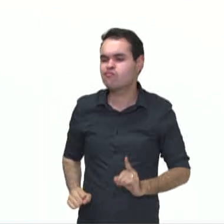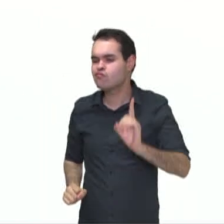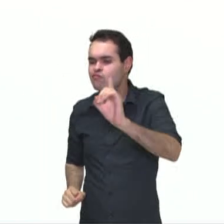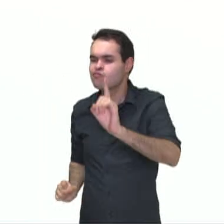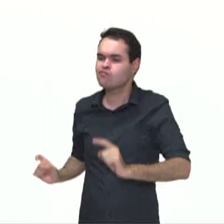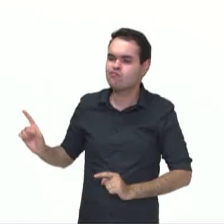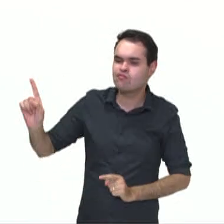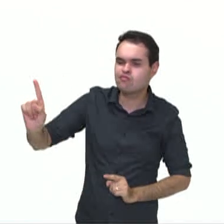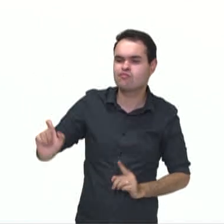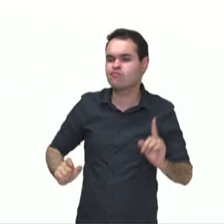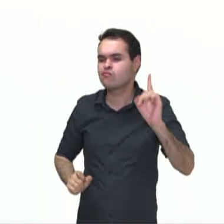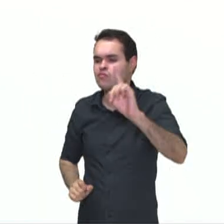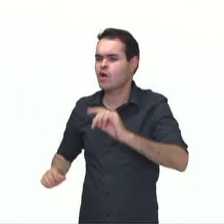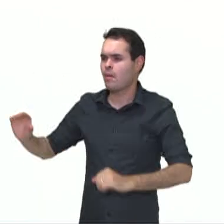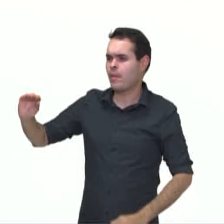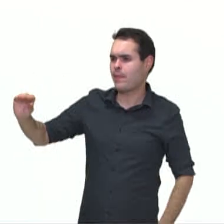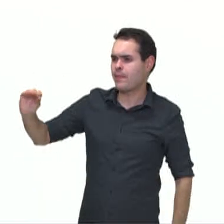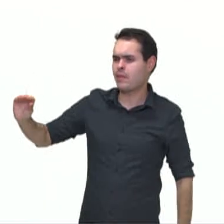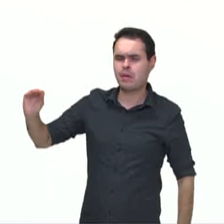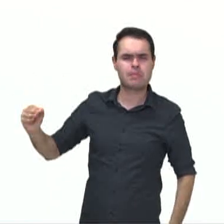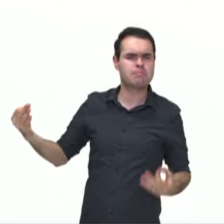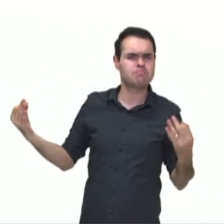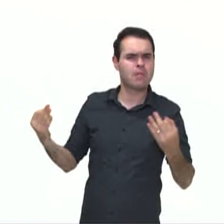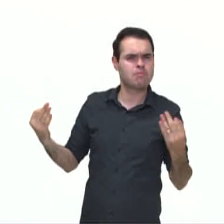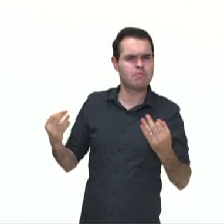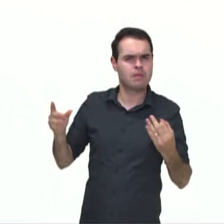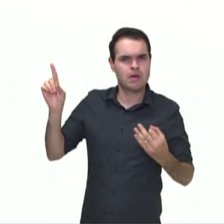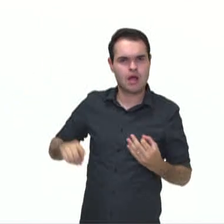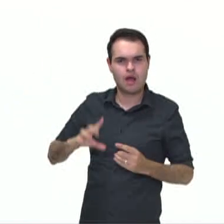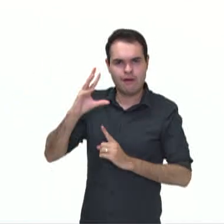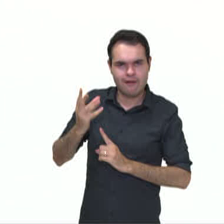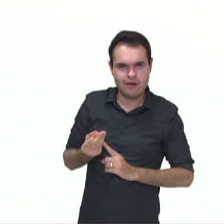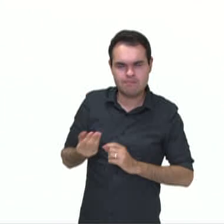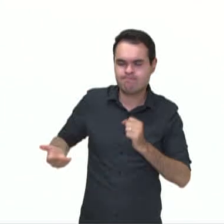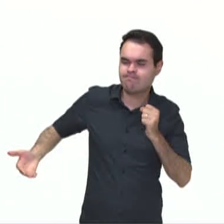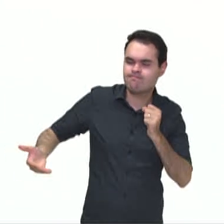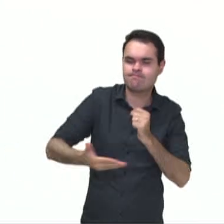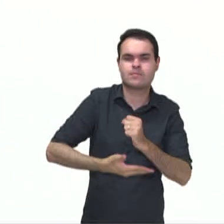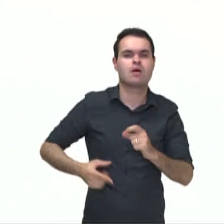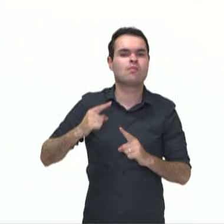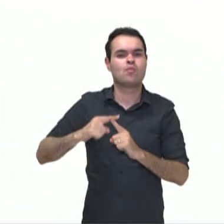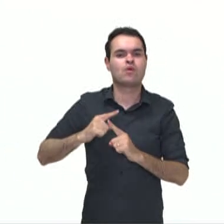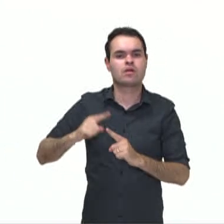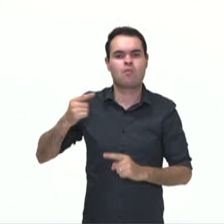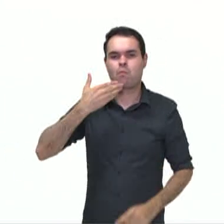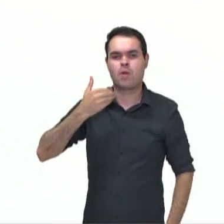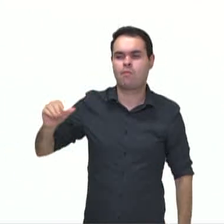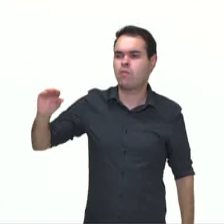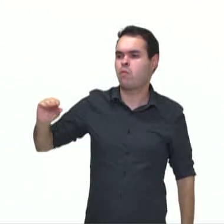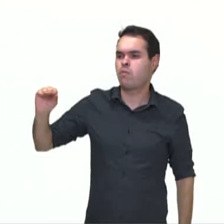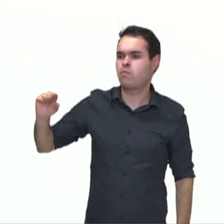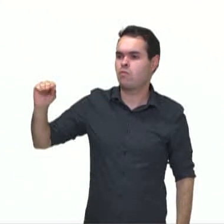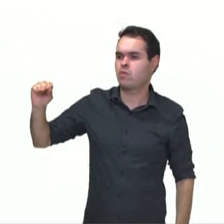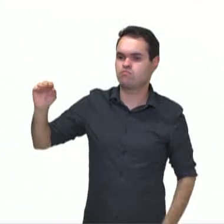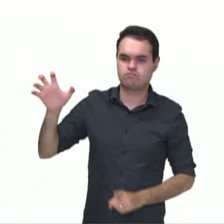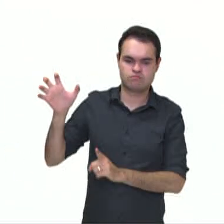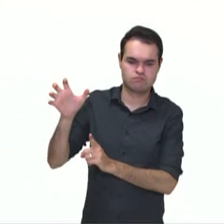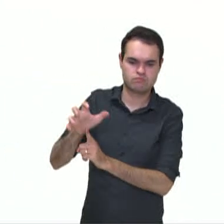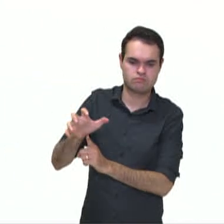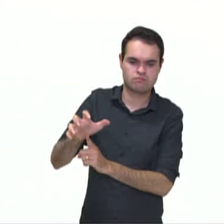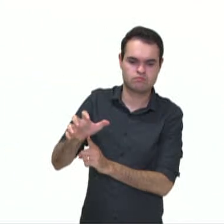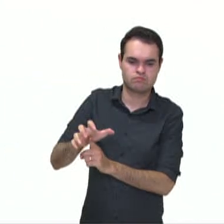da polis. Falar bem era considerada uma arte fundamental, pois o melhor orador era o mais influente